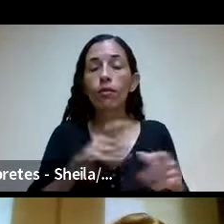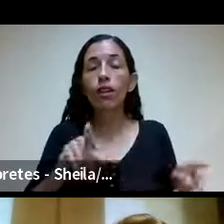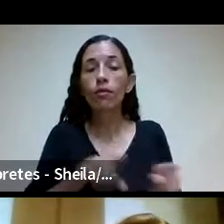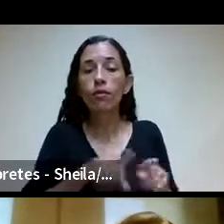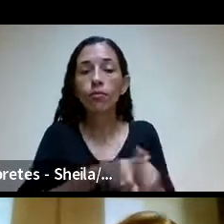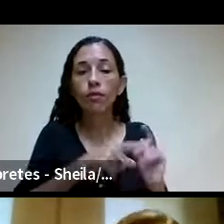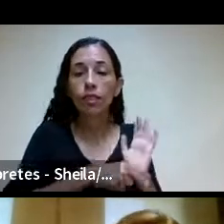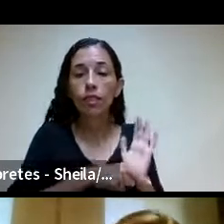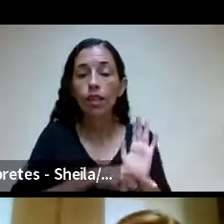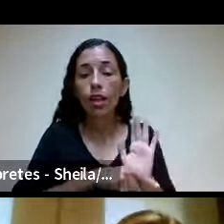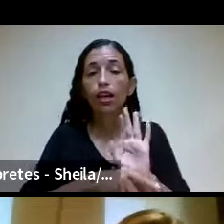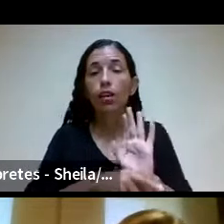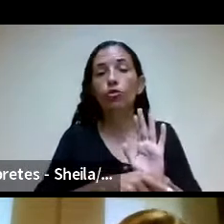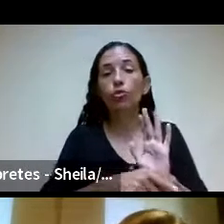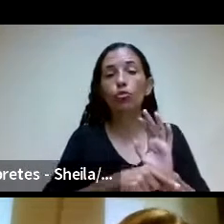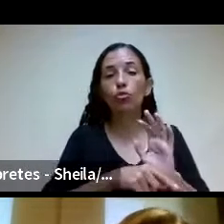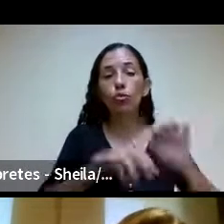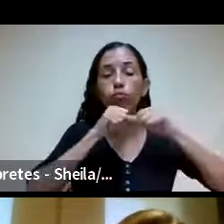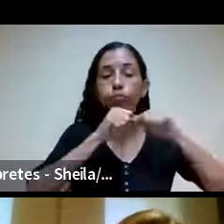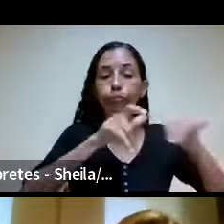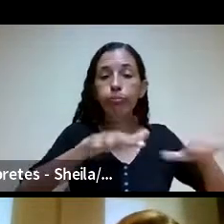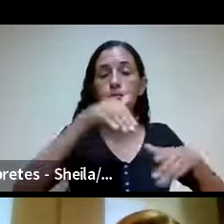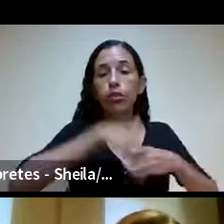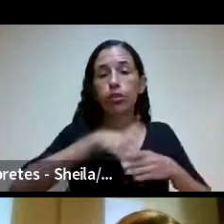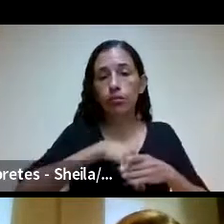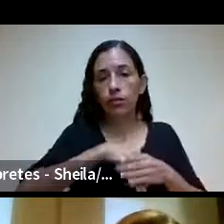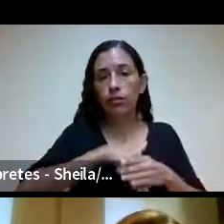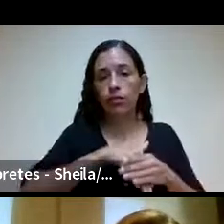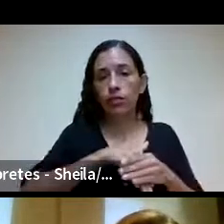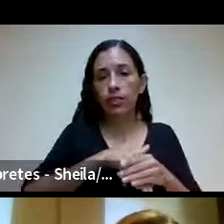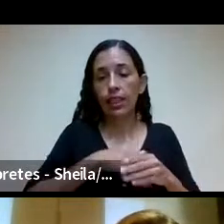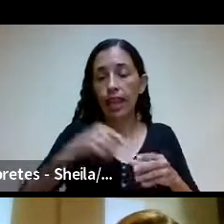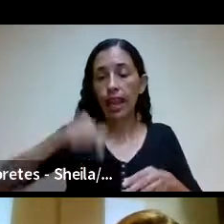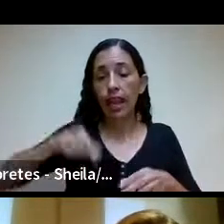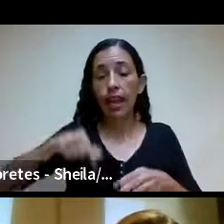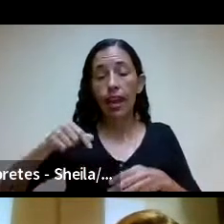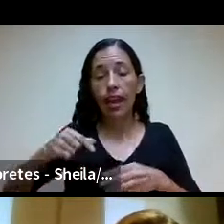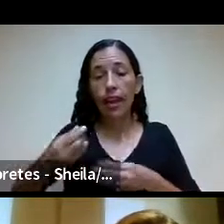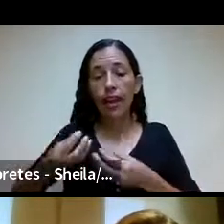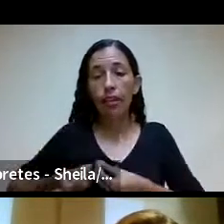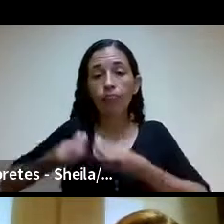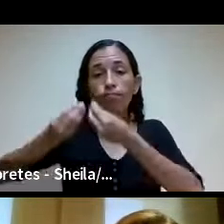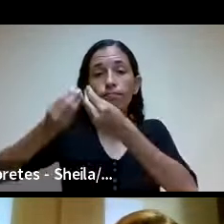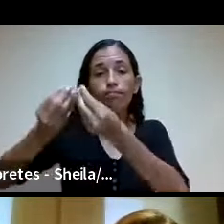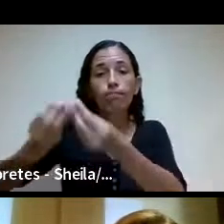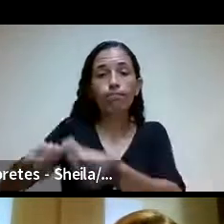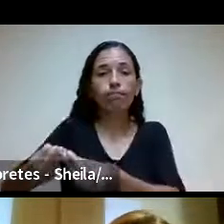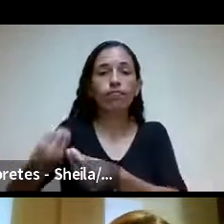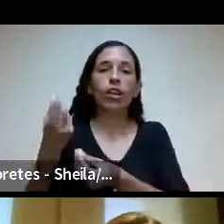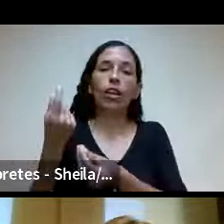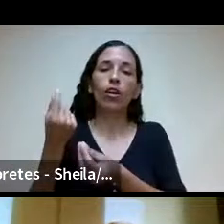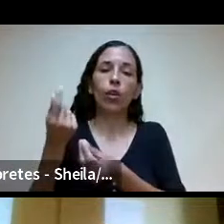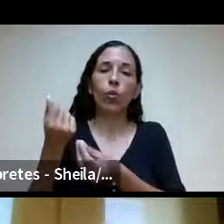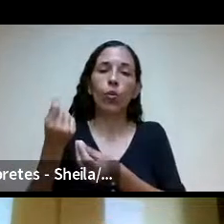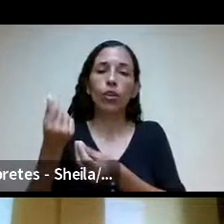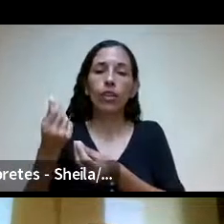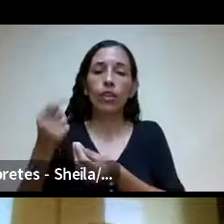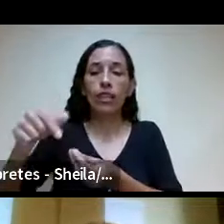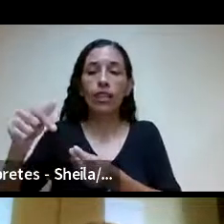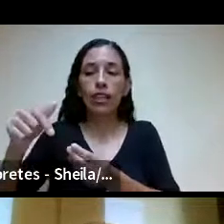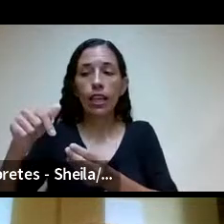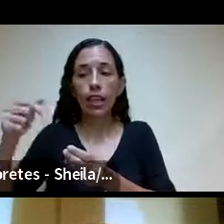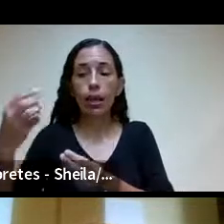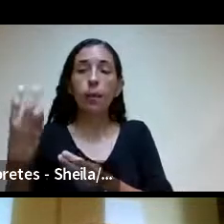Emanuele entregando uma quantia de dinheiro para três eleitoras que estavam escondidas dentro de um veículo doblô.